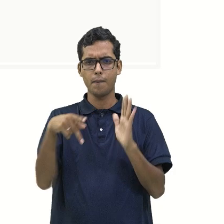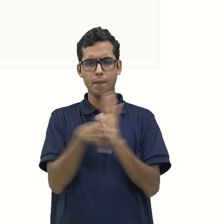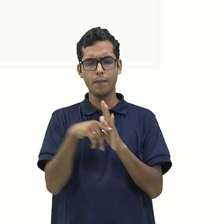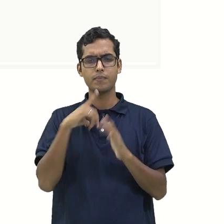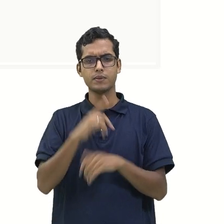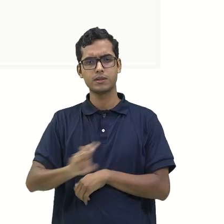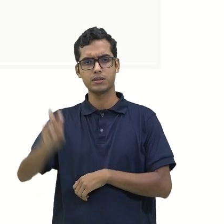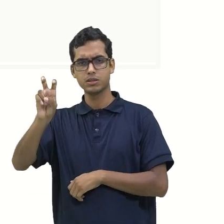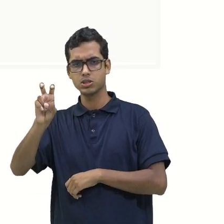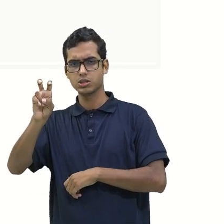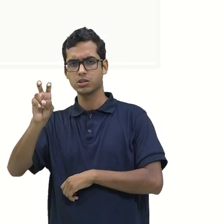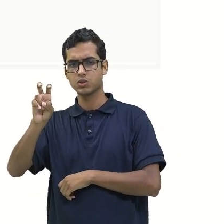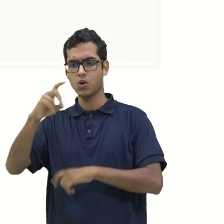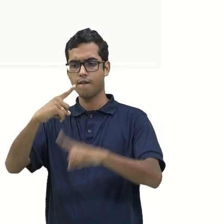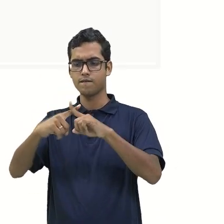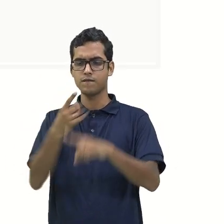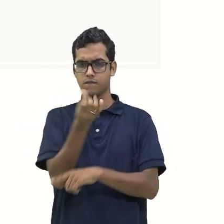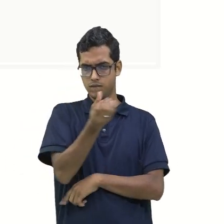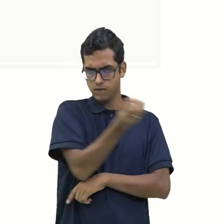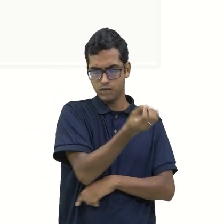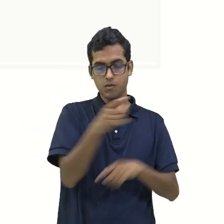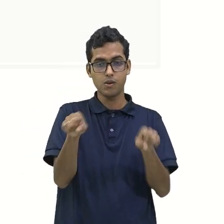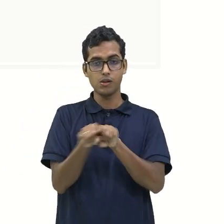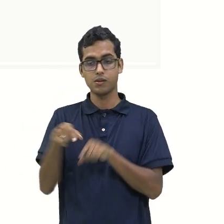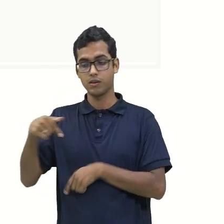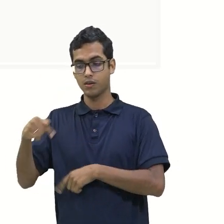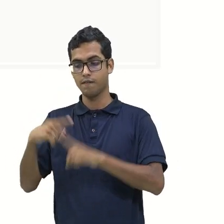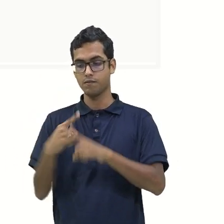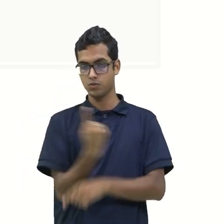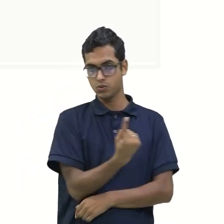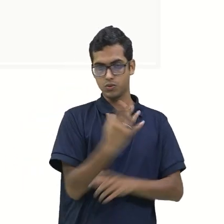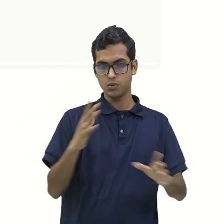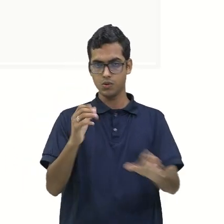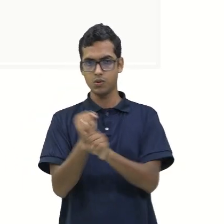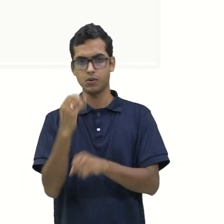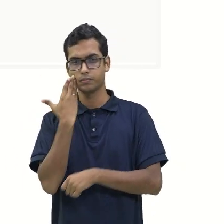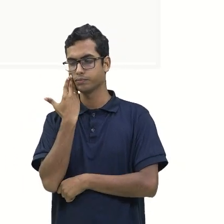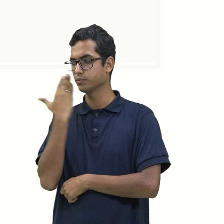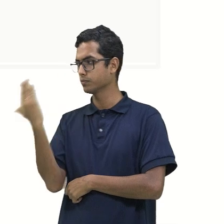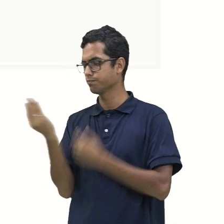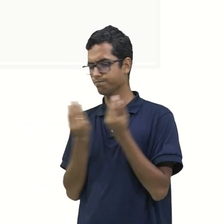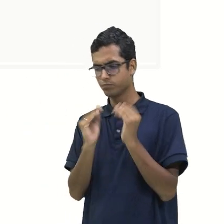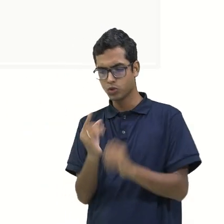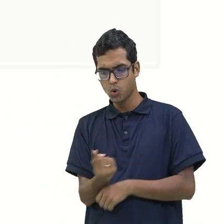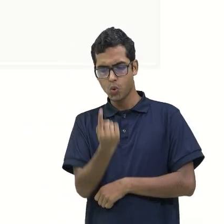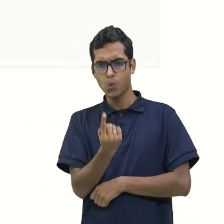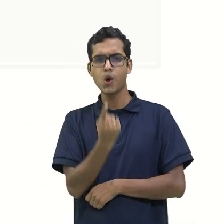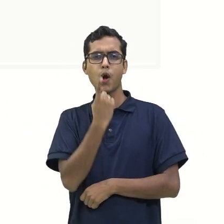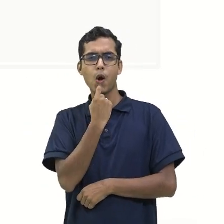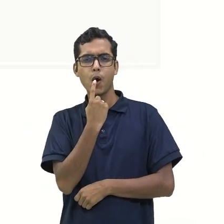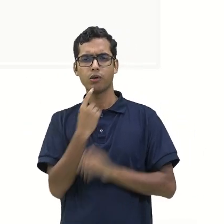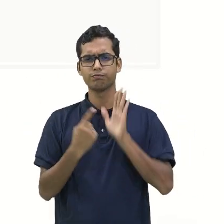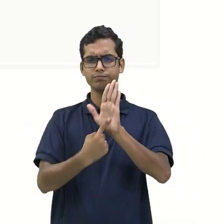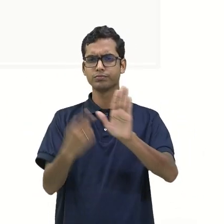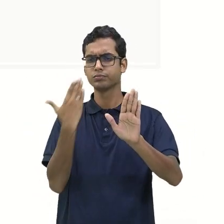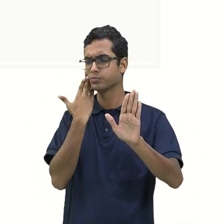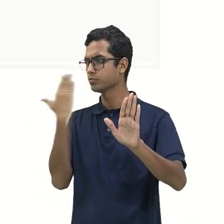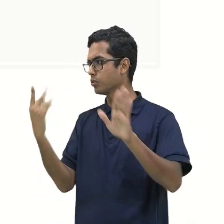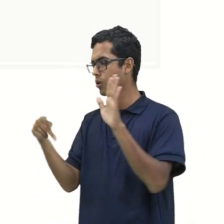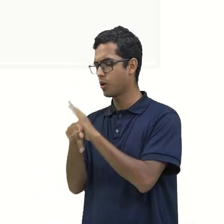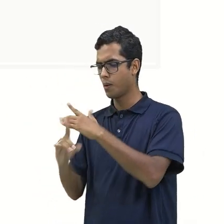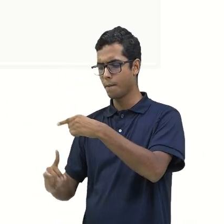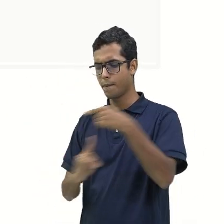vezes 60, né? E 7 vezes 1. Coloquei esse 1zinho aqui embaixo, no denominador da